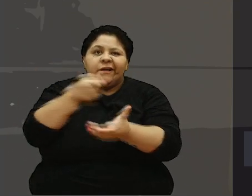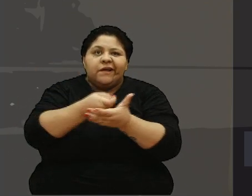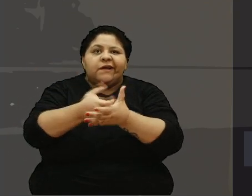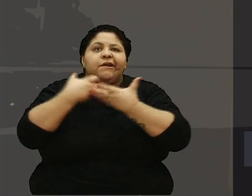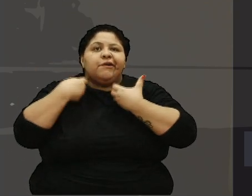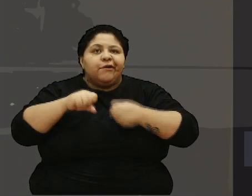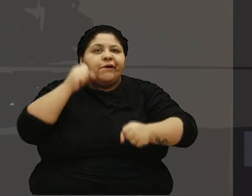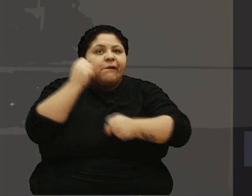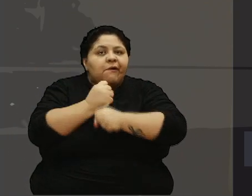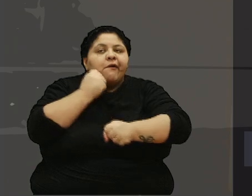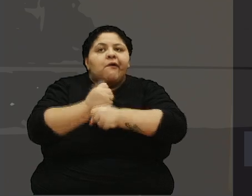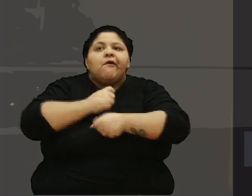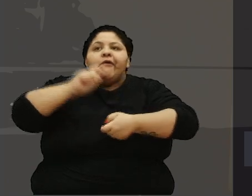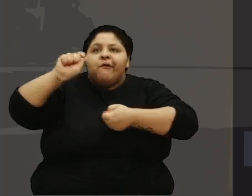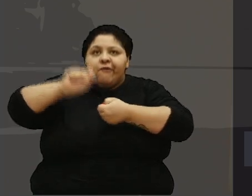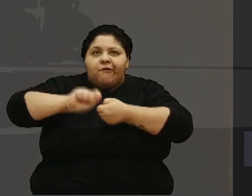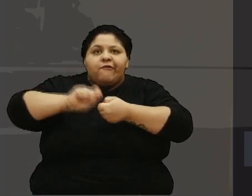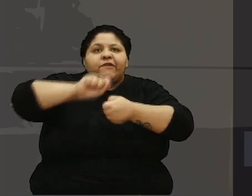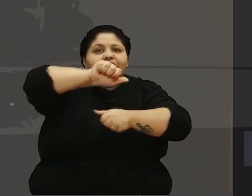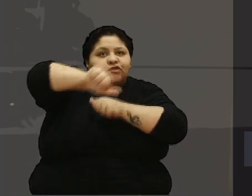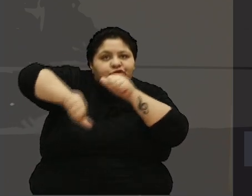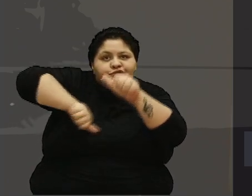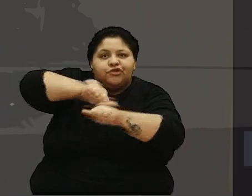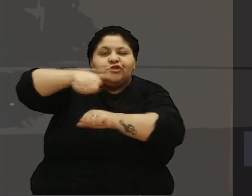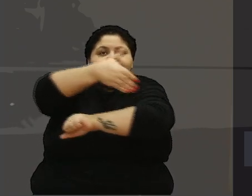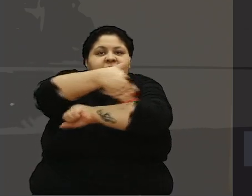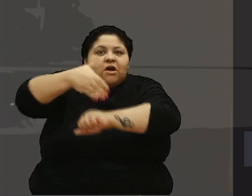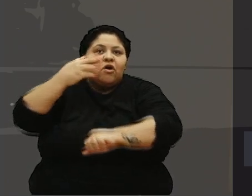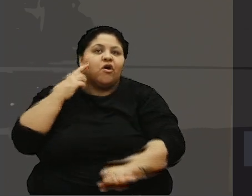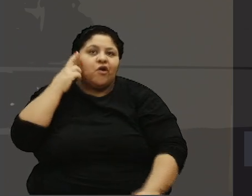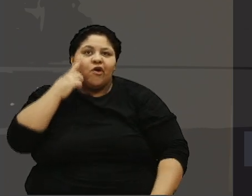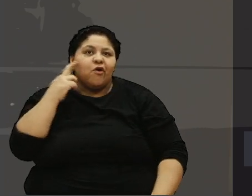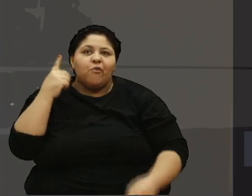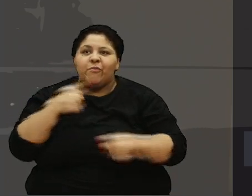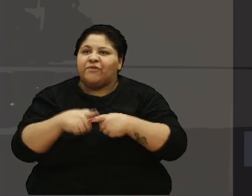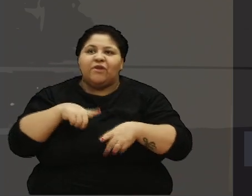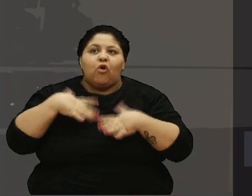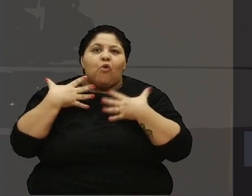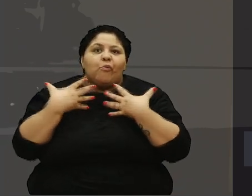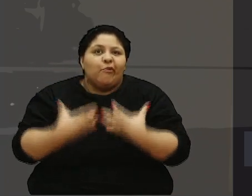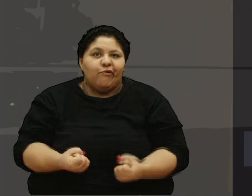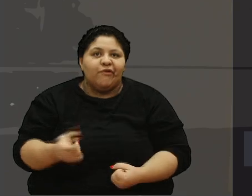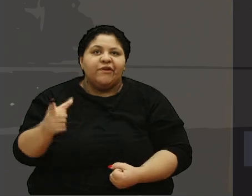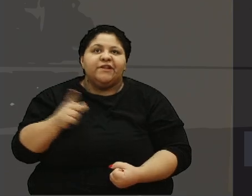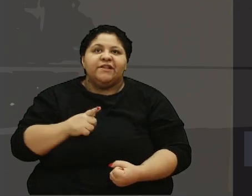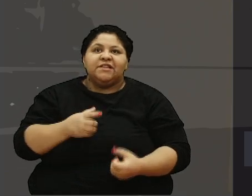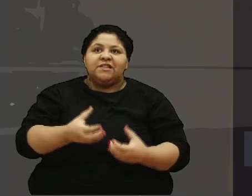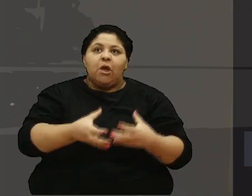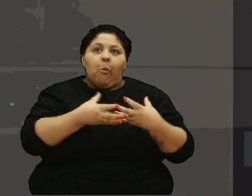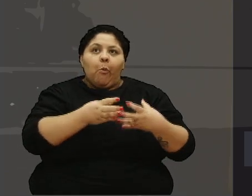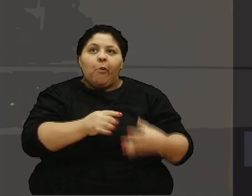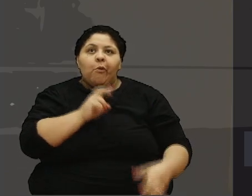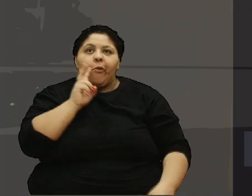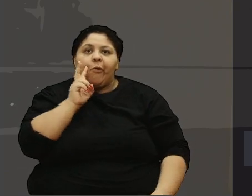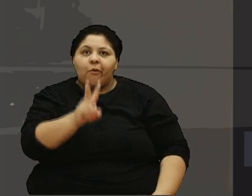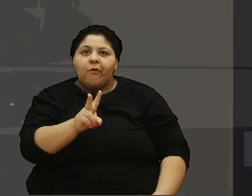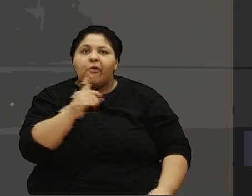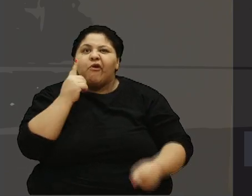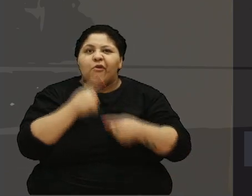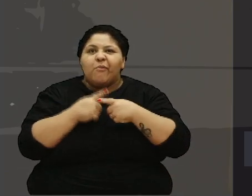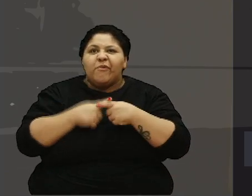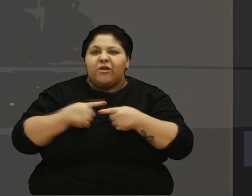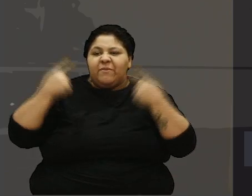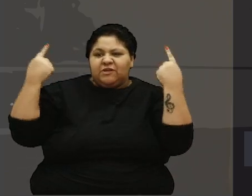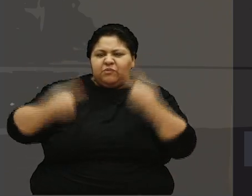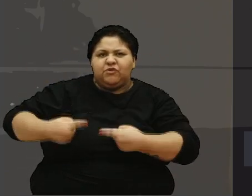Obras promova uma alteração na Rua das Rosas, porque é inaceitável que nós tenhamos que conviver com essa realidade exclusivamente por causa de uma disputa